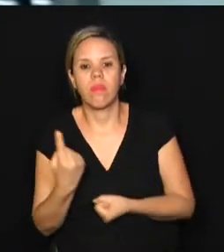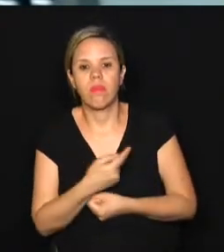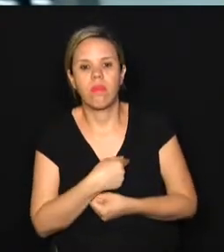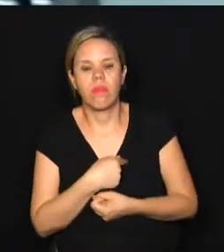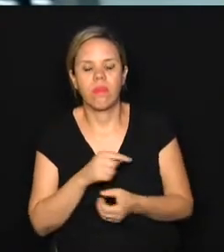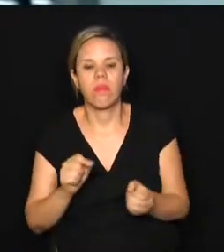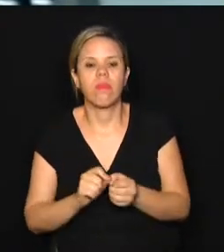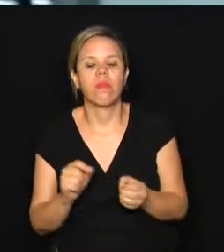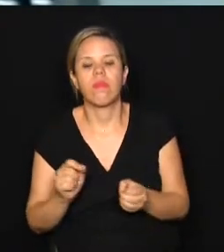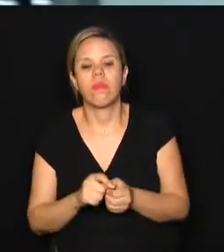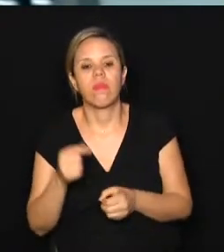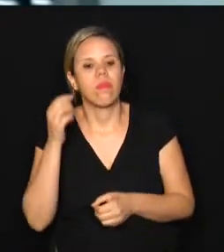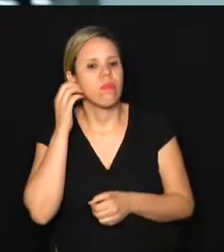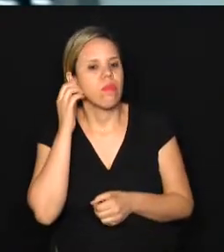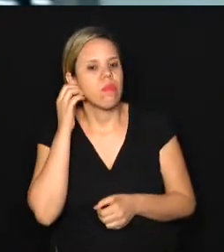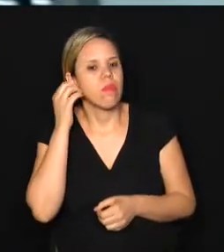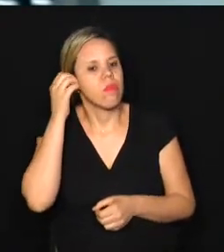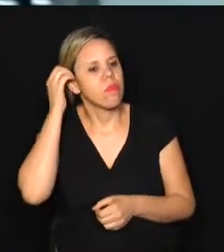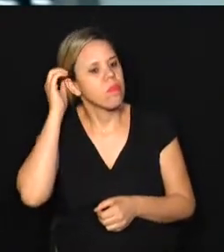isso